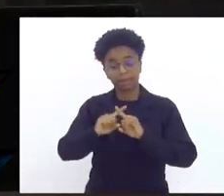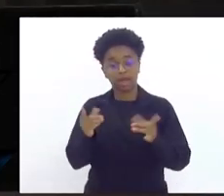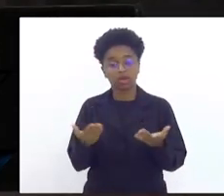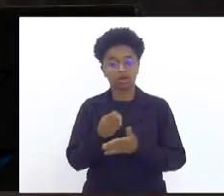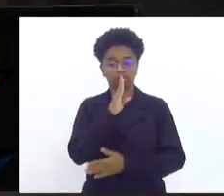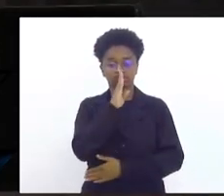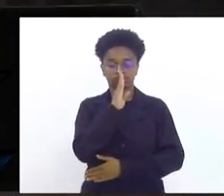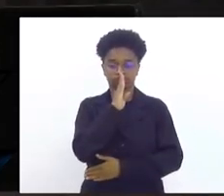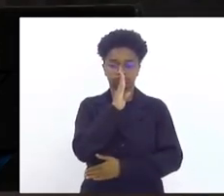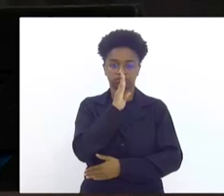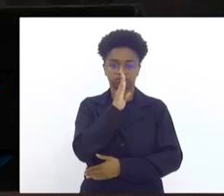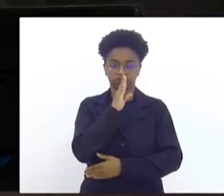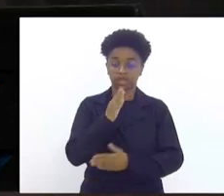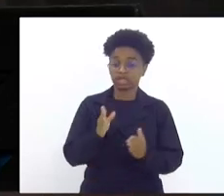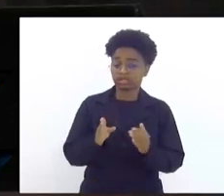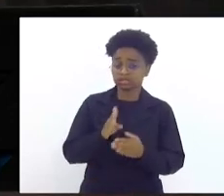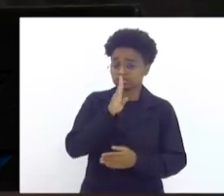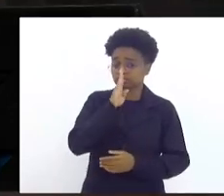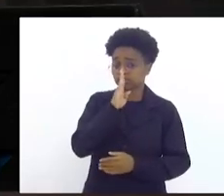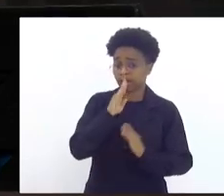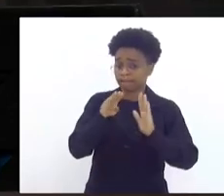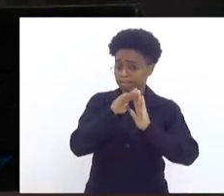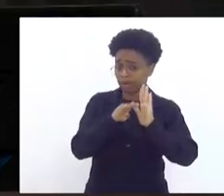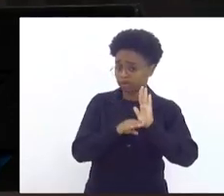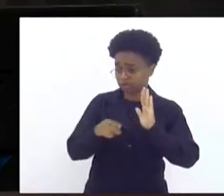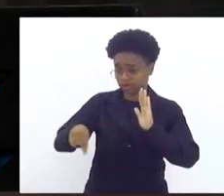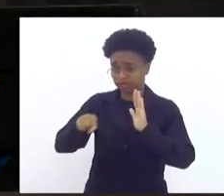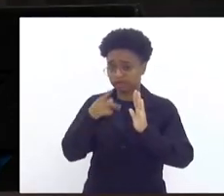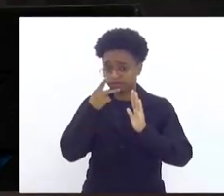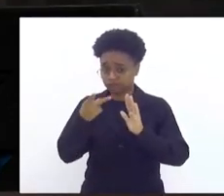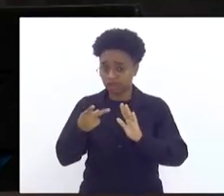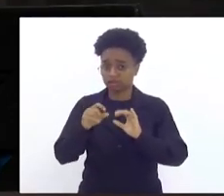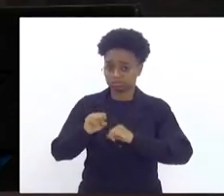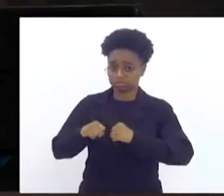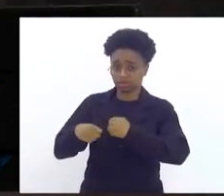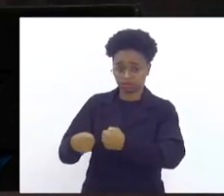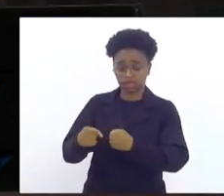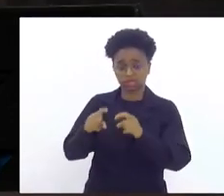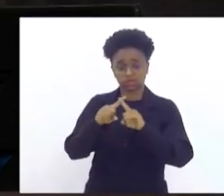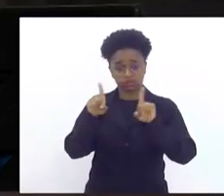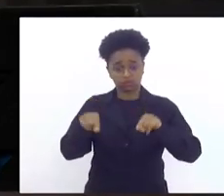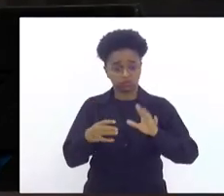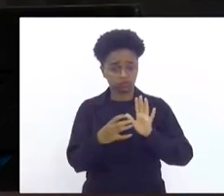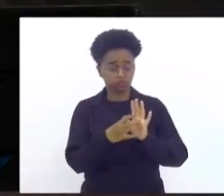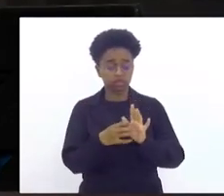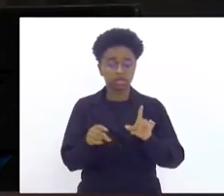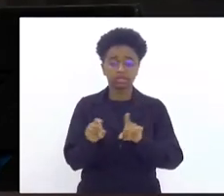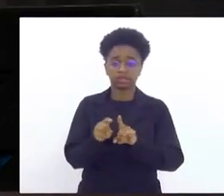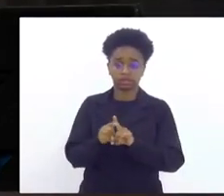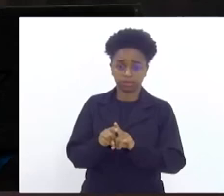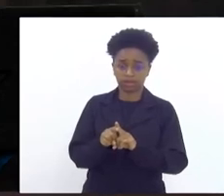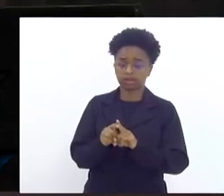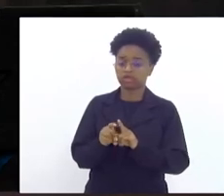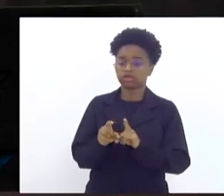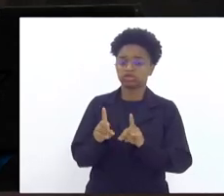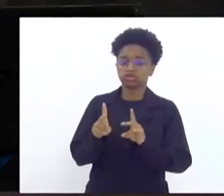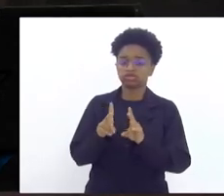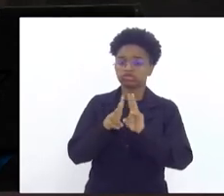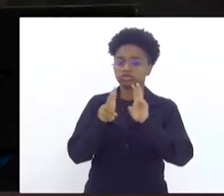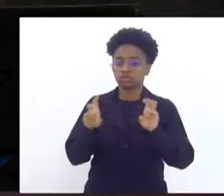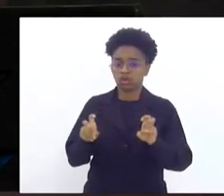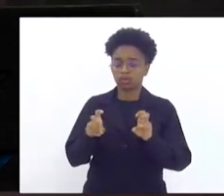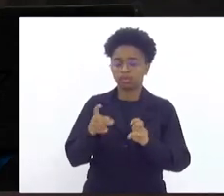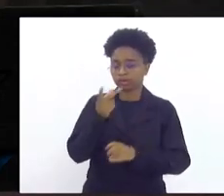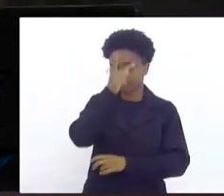silenciaram se silenciaram na pauta que eles dizem defender do Servidor se silenciaram na afronta e na ojeriza